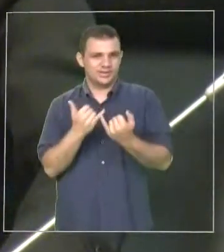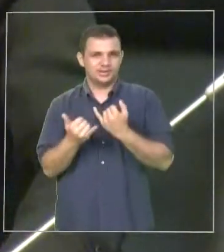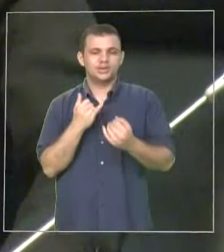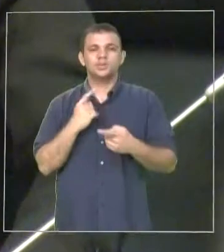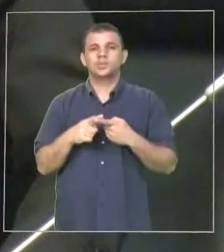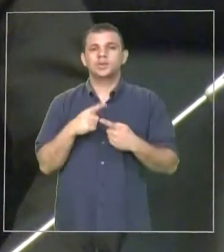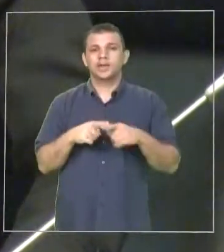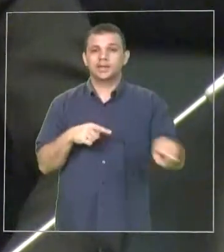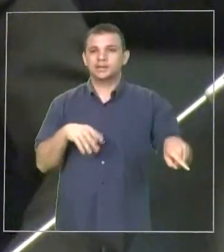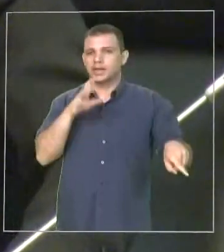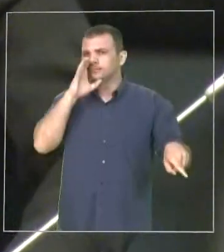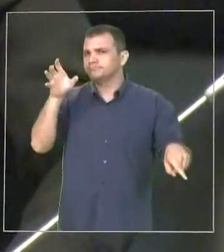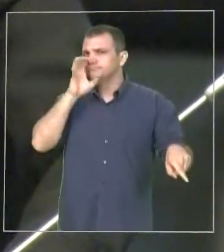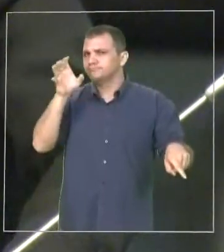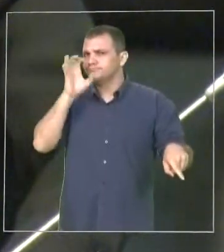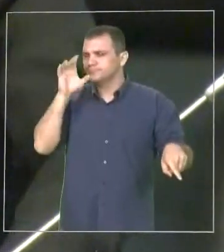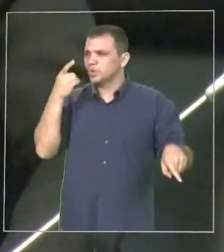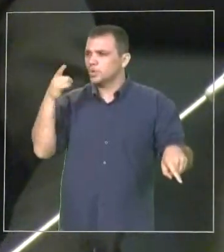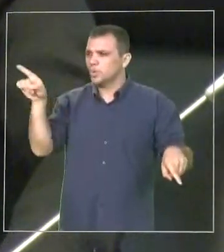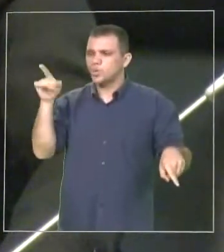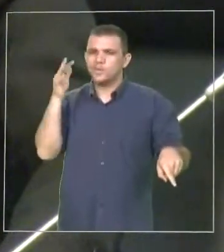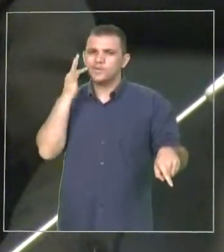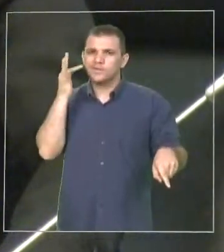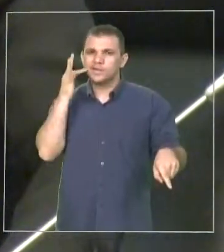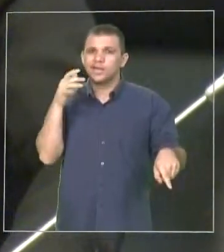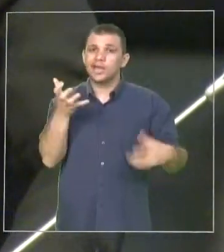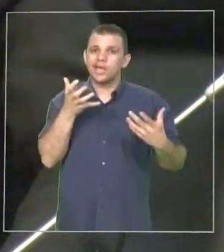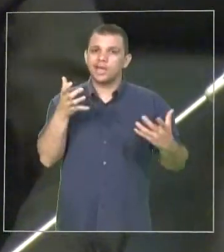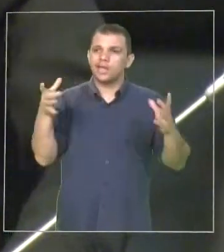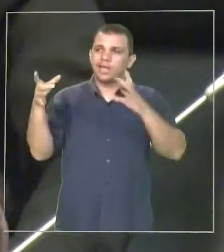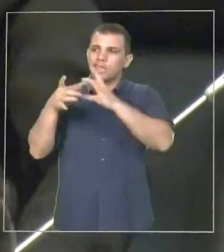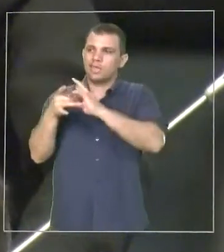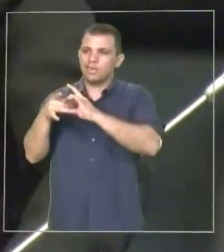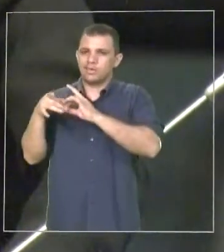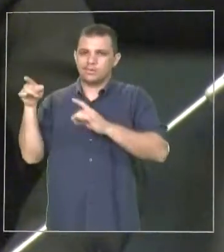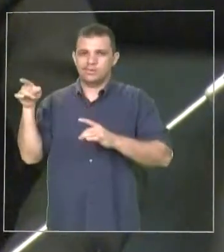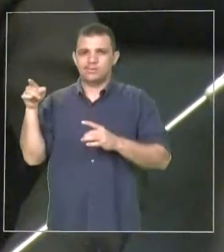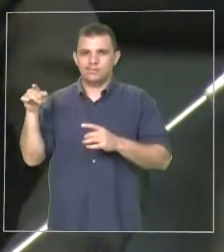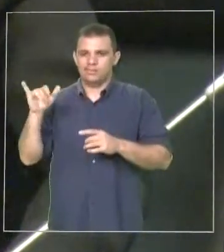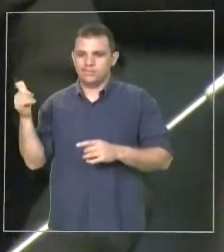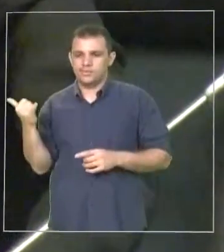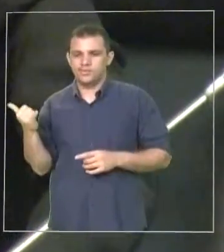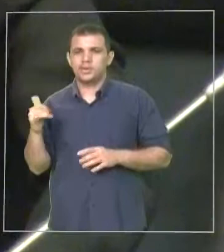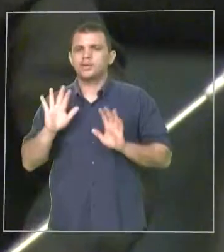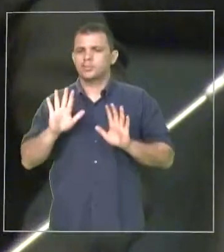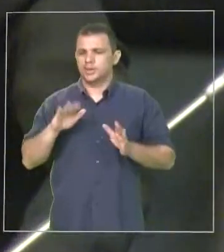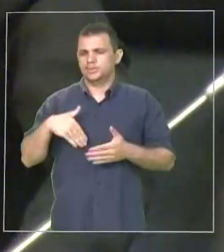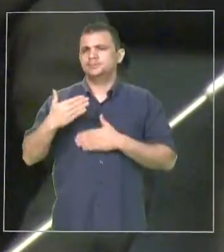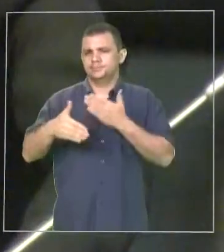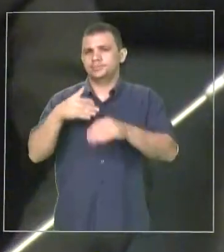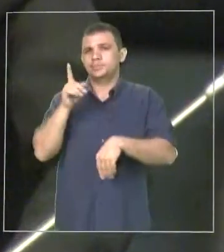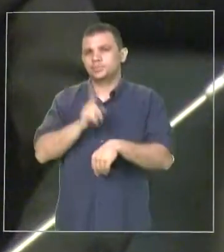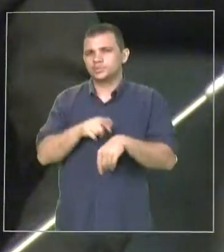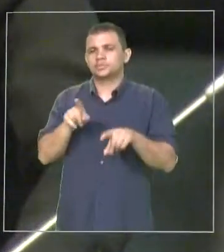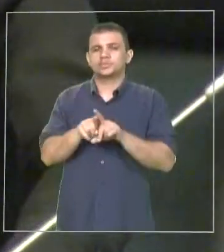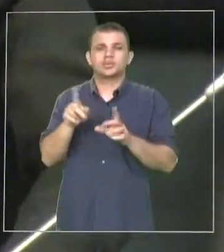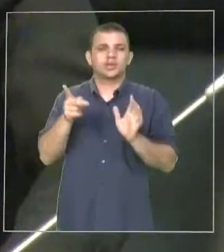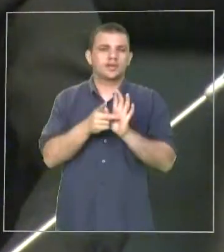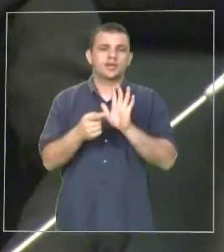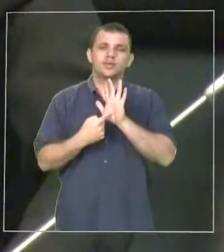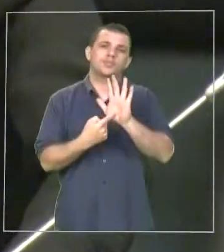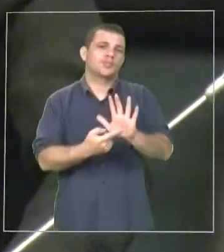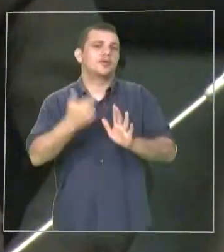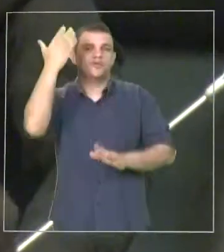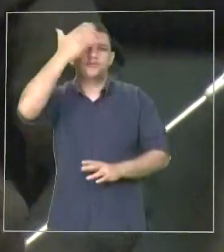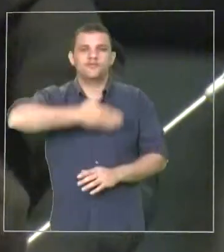feitas ao governador Flávio Dino. E nada melhor do que o tempo e a verdade para se sobrepor